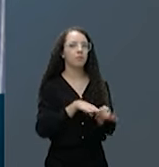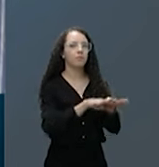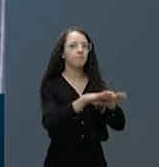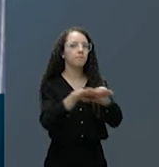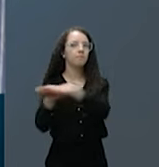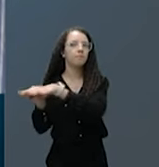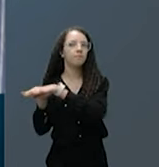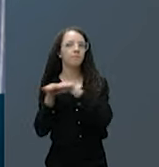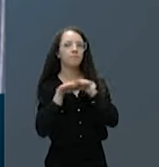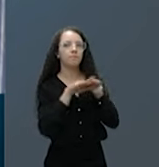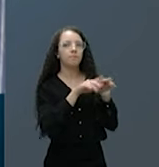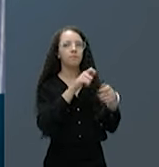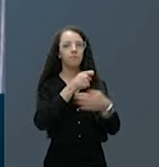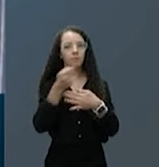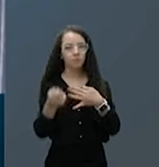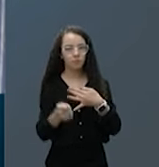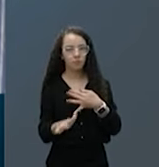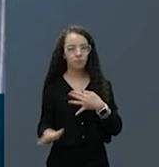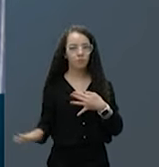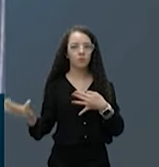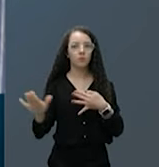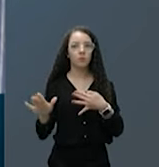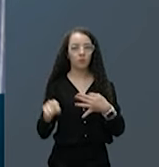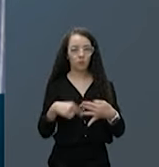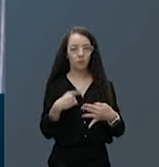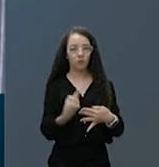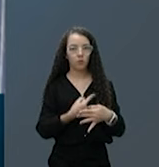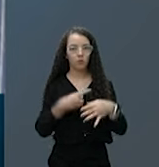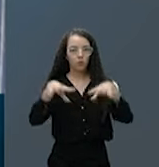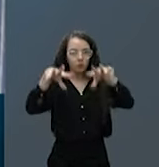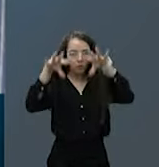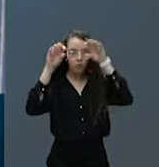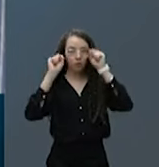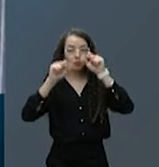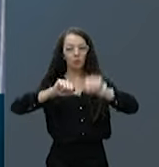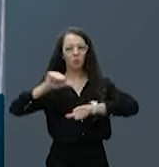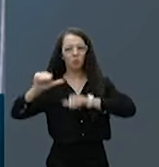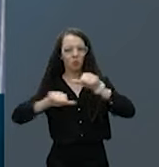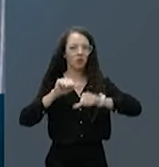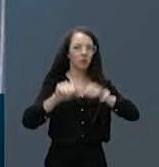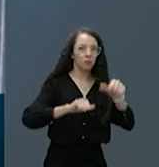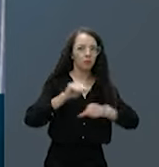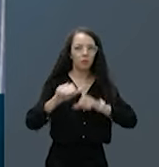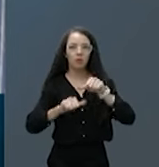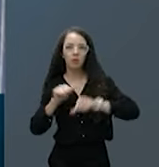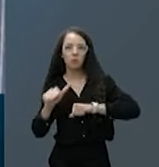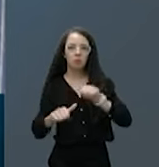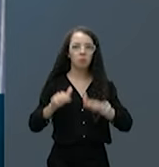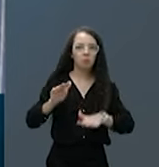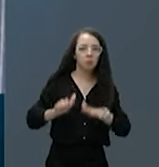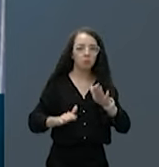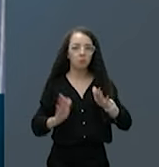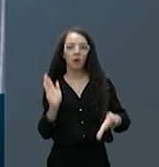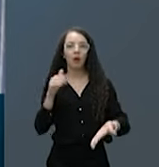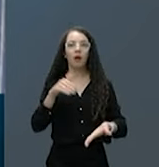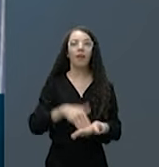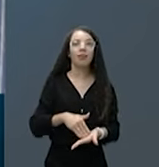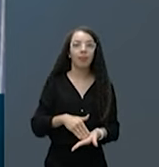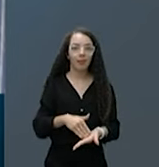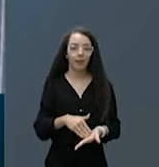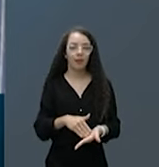corte, oscilante até então, para, a partir da formação de um precedente